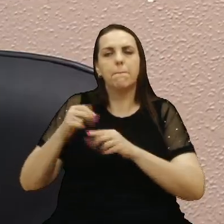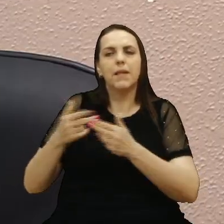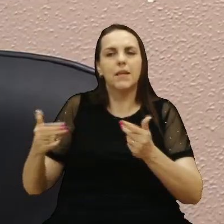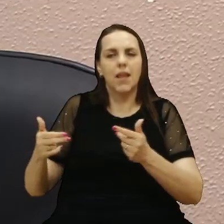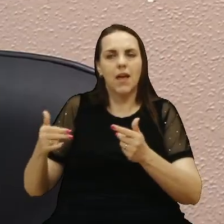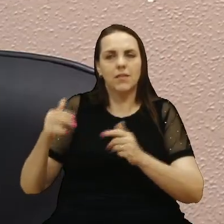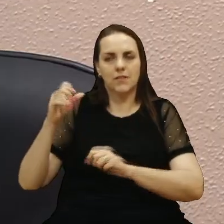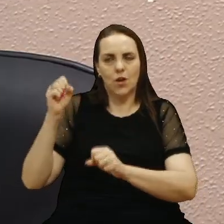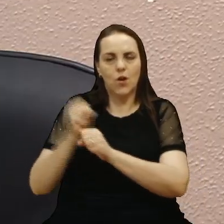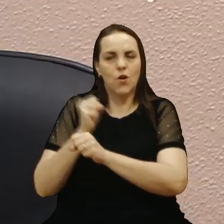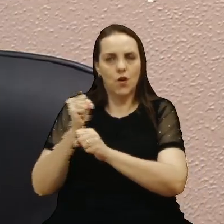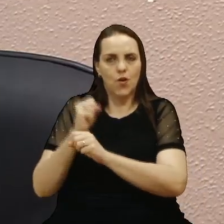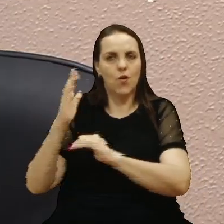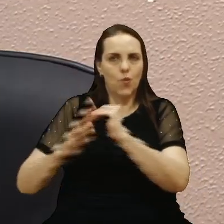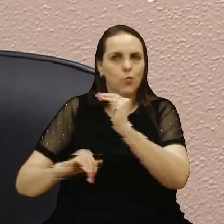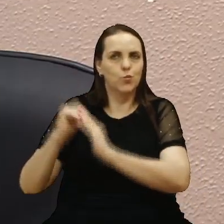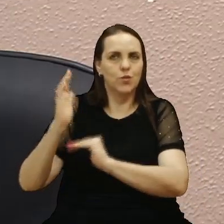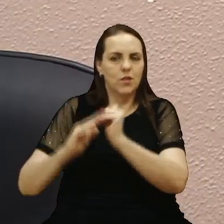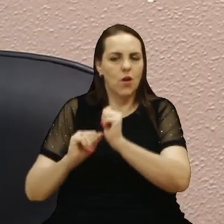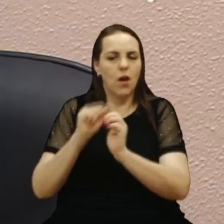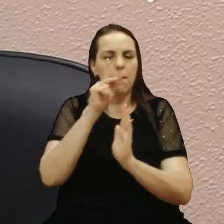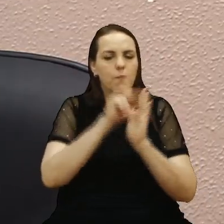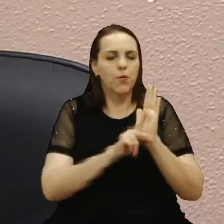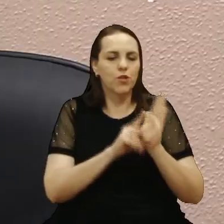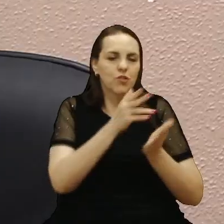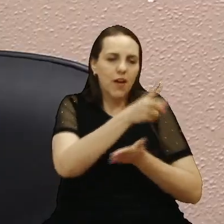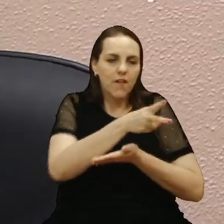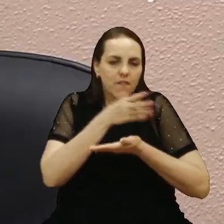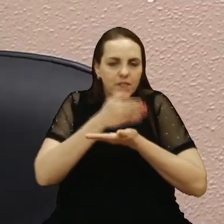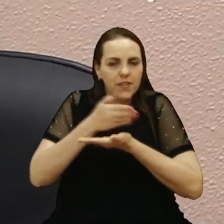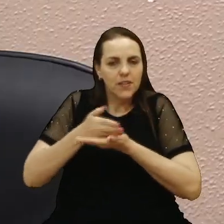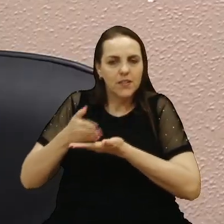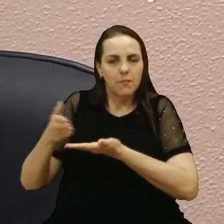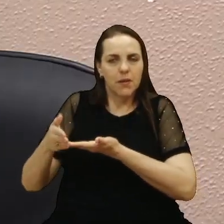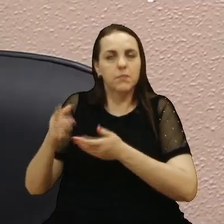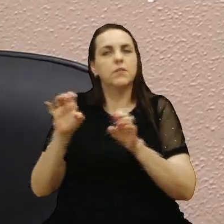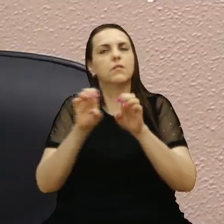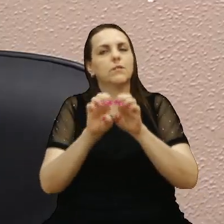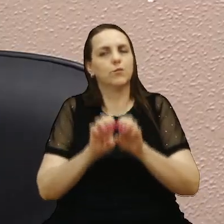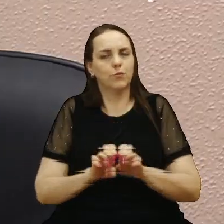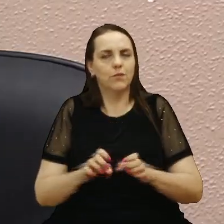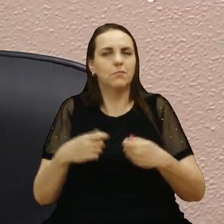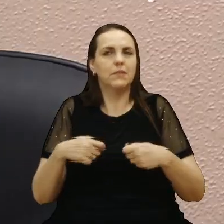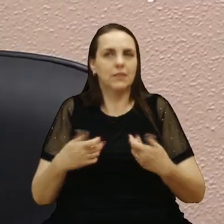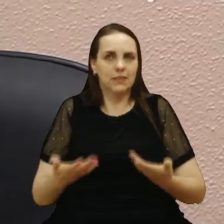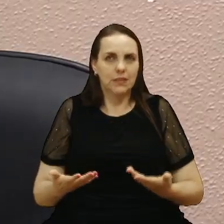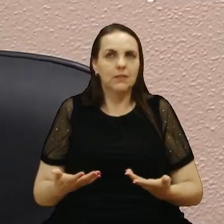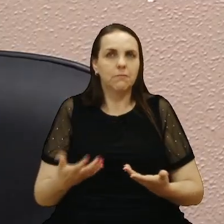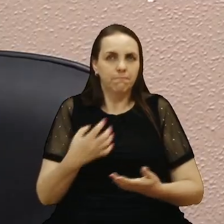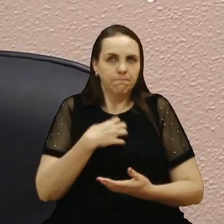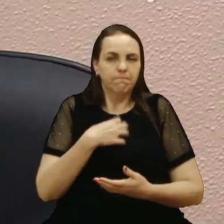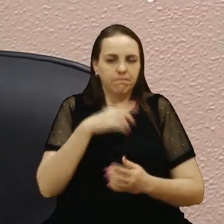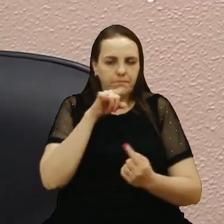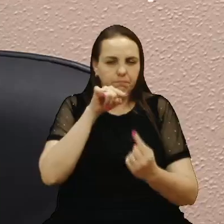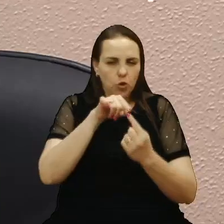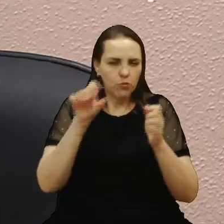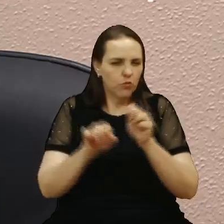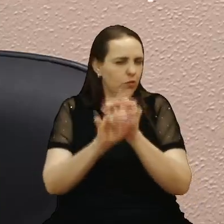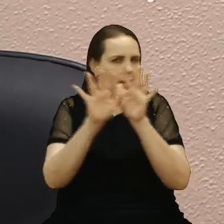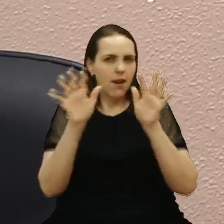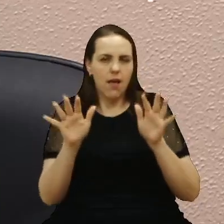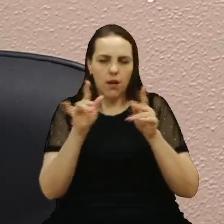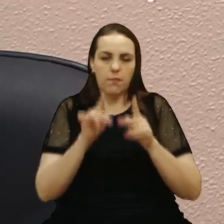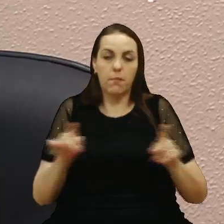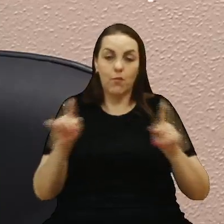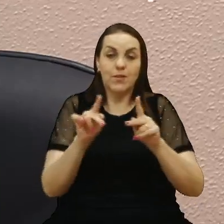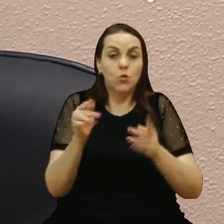constrói uma política de financiamento, tu precisa estruturar ela de forma objetiva e clara para a população desde